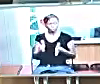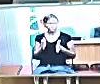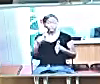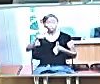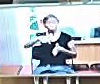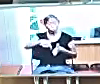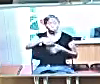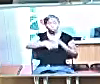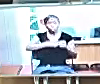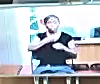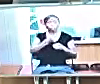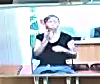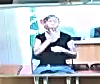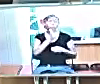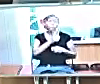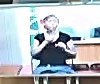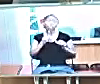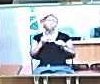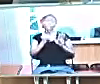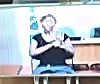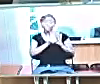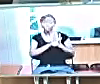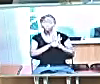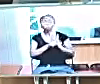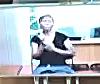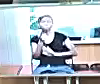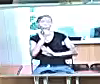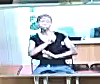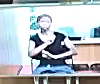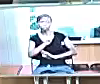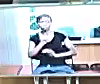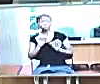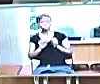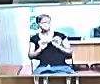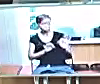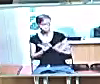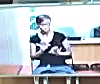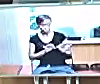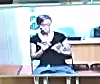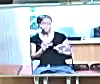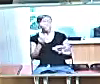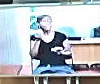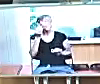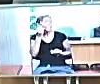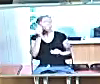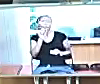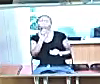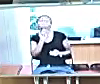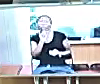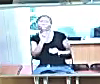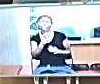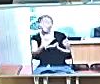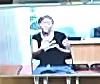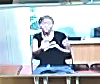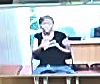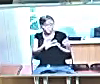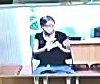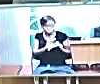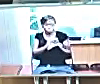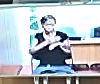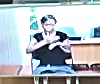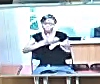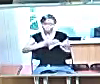conseguiu autorização legislativa para ser viabilizado ela na verdade tenta adiantar um pouco desses recursos são parcelados